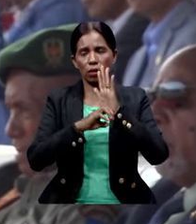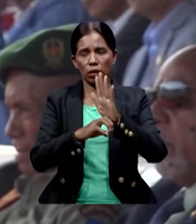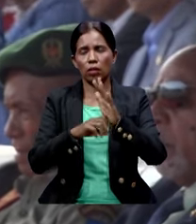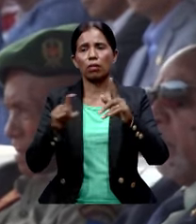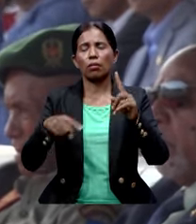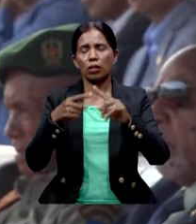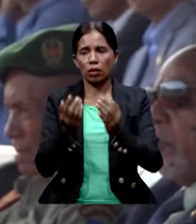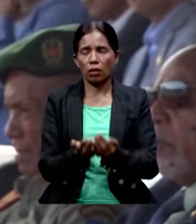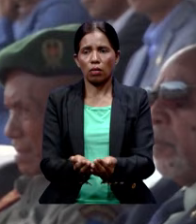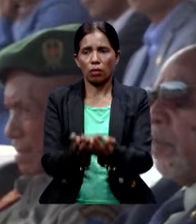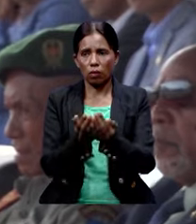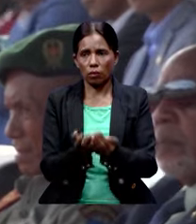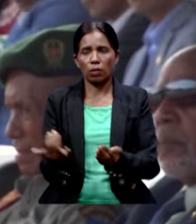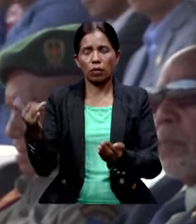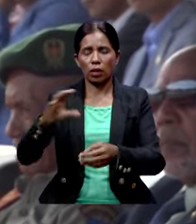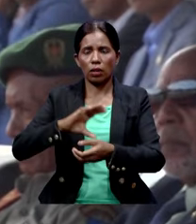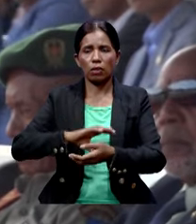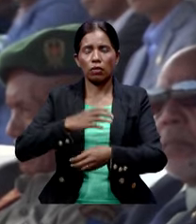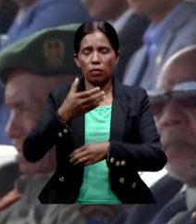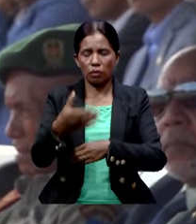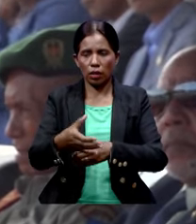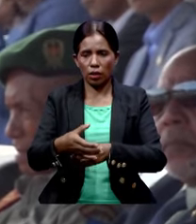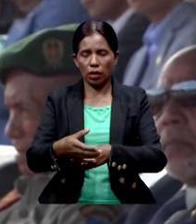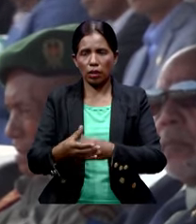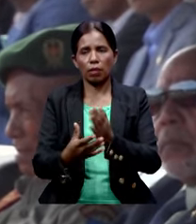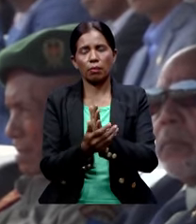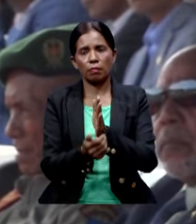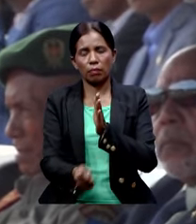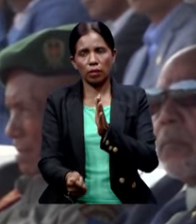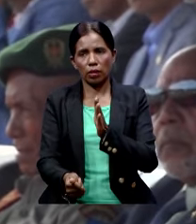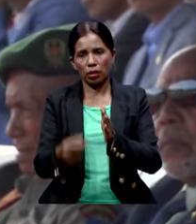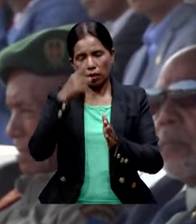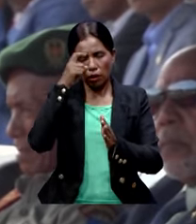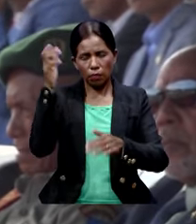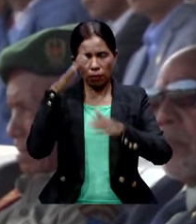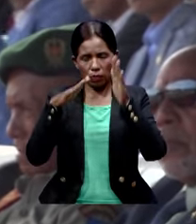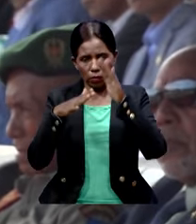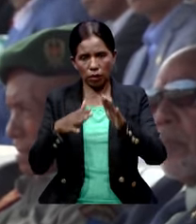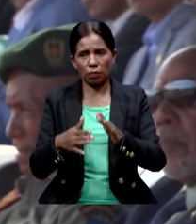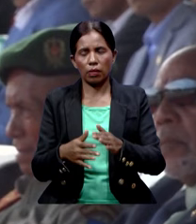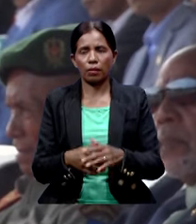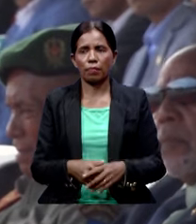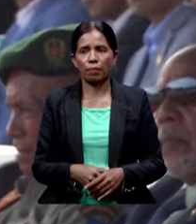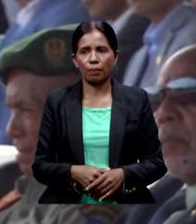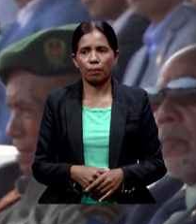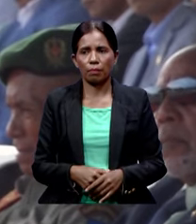hira, roa, raicira, facarmina, tamba, acidente, ruma.